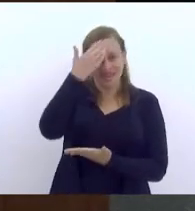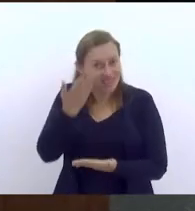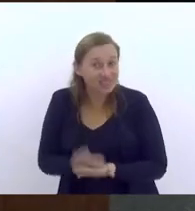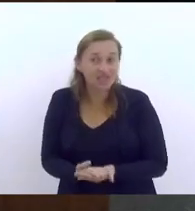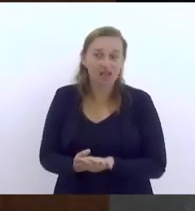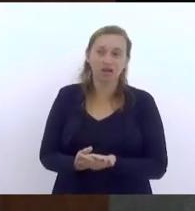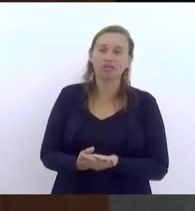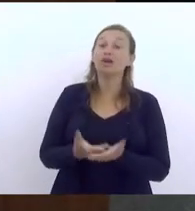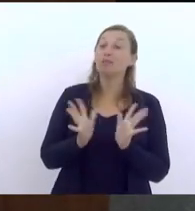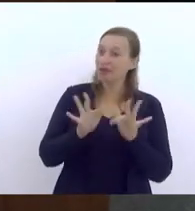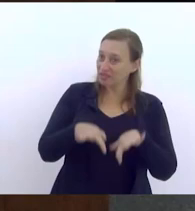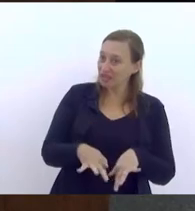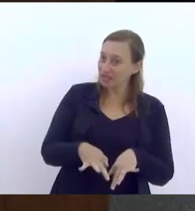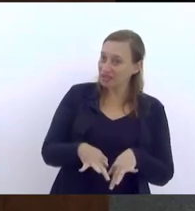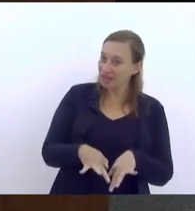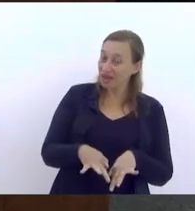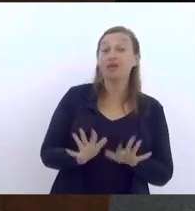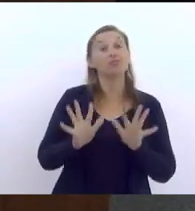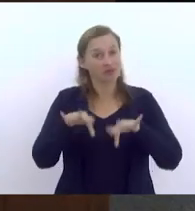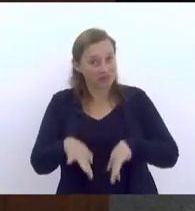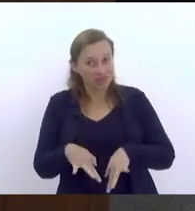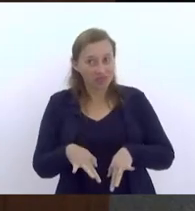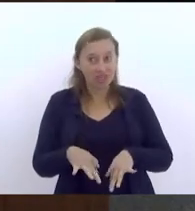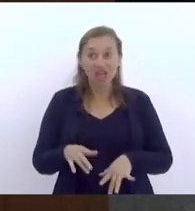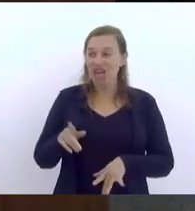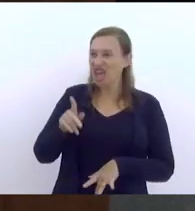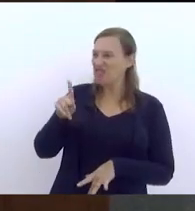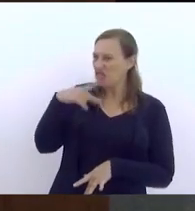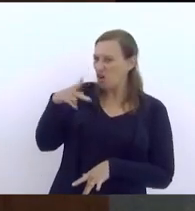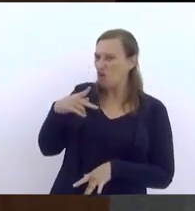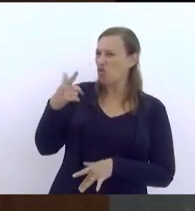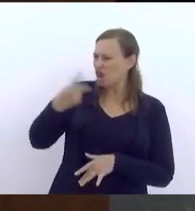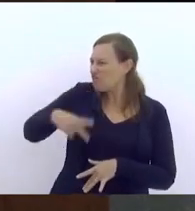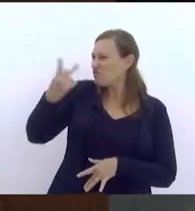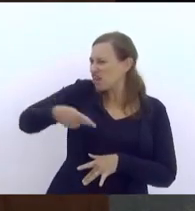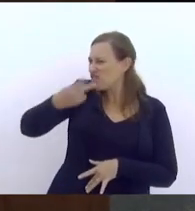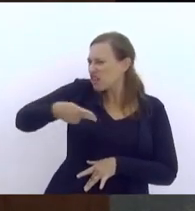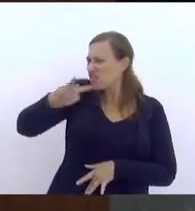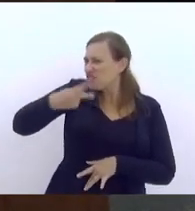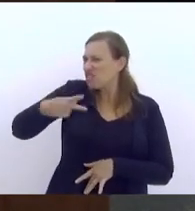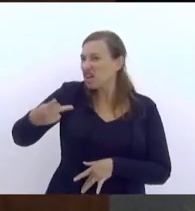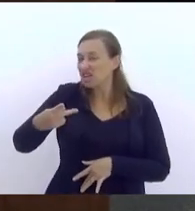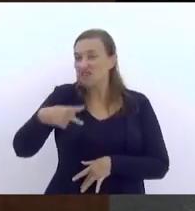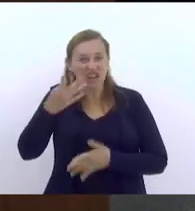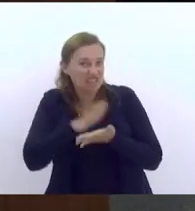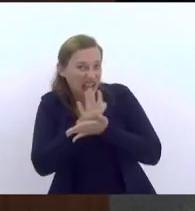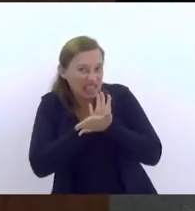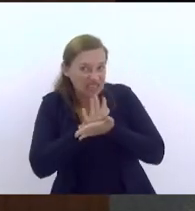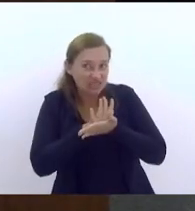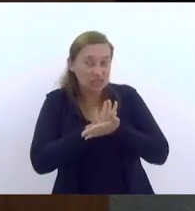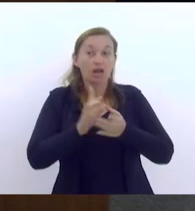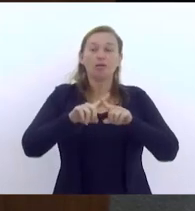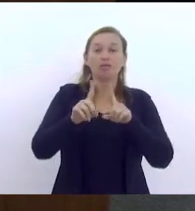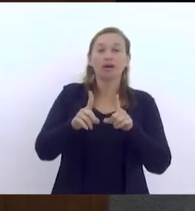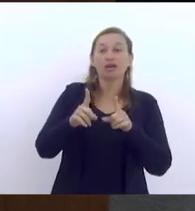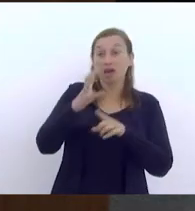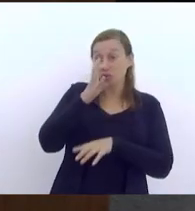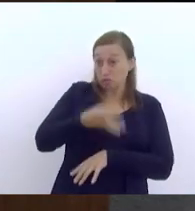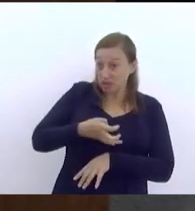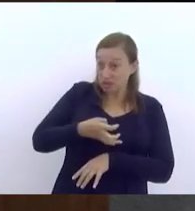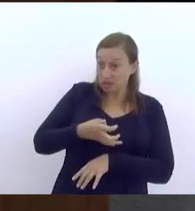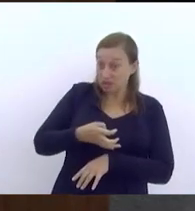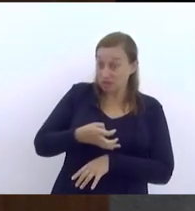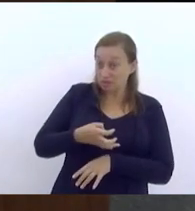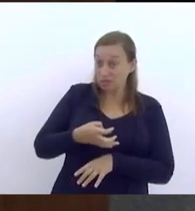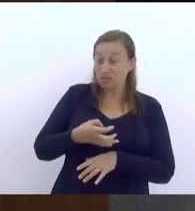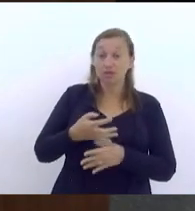E para terminar, ele disse que eu falei e não disse nada. Mais uma acusação que vestiu como uma